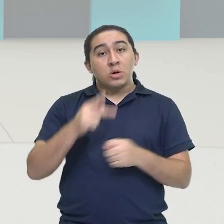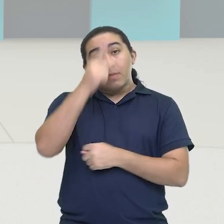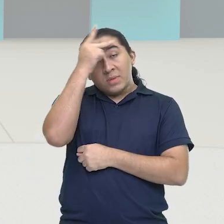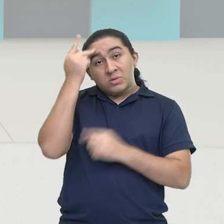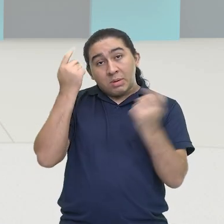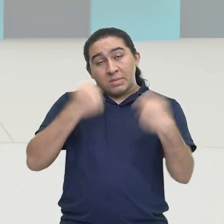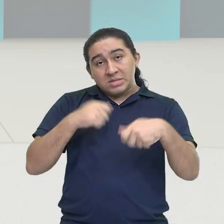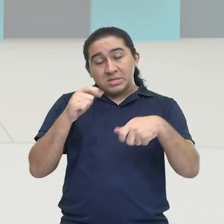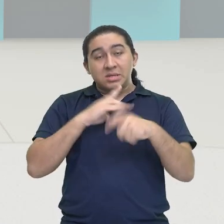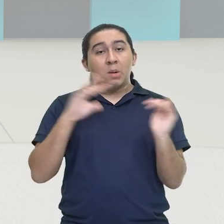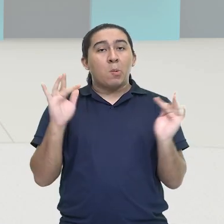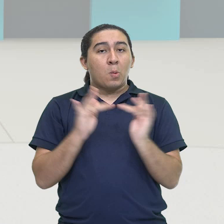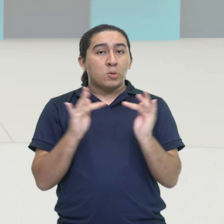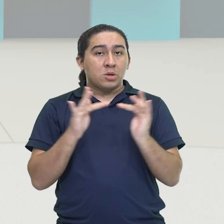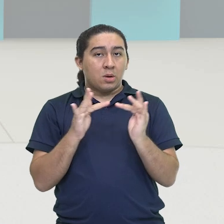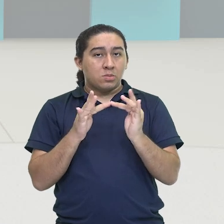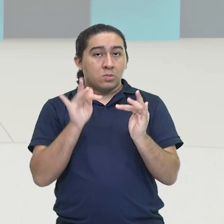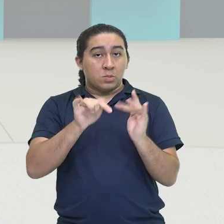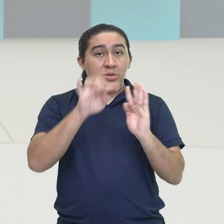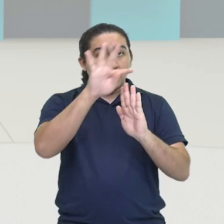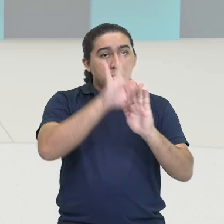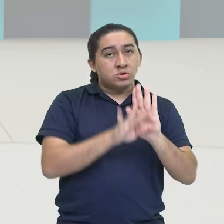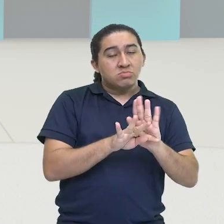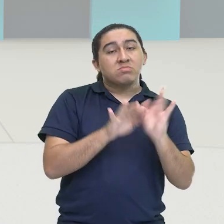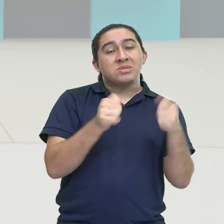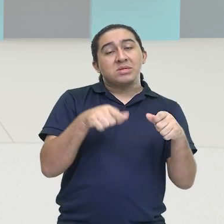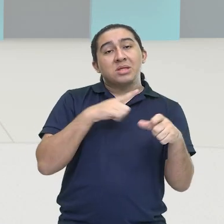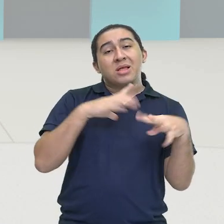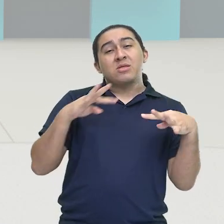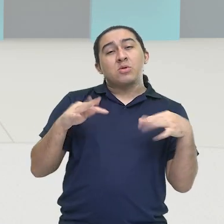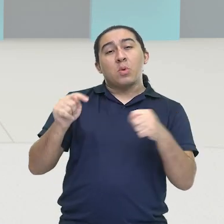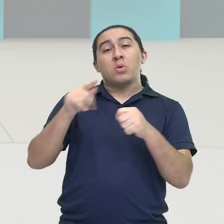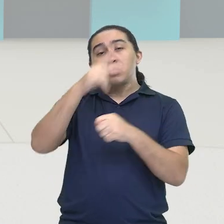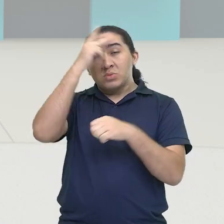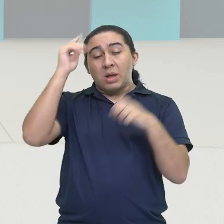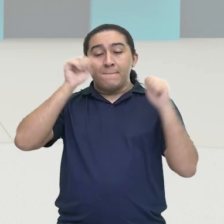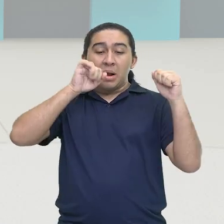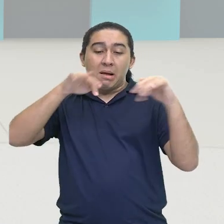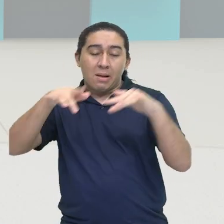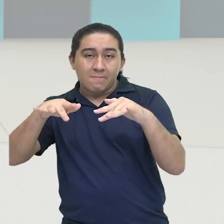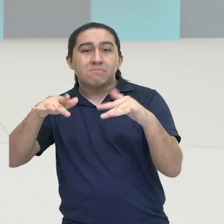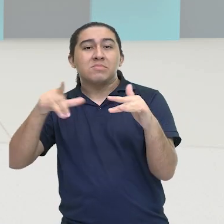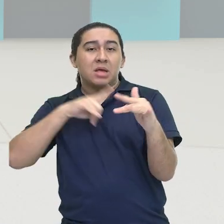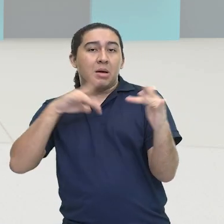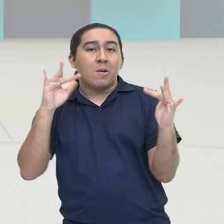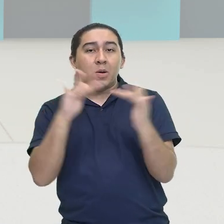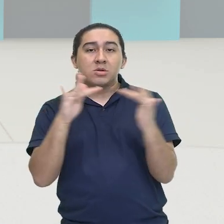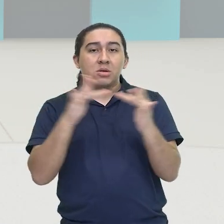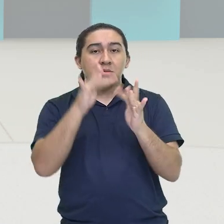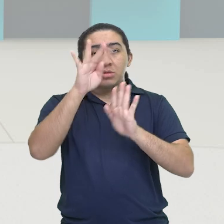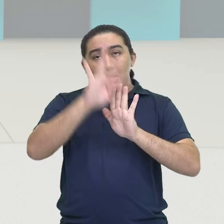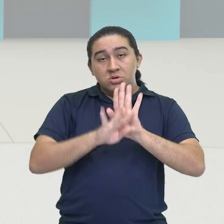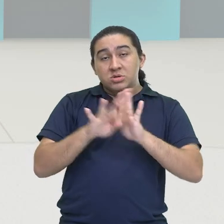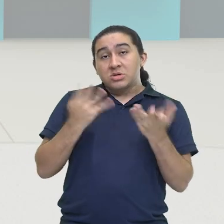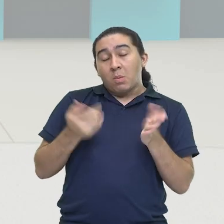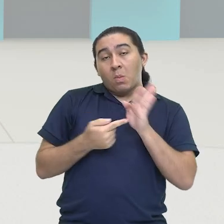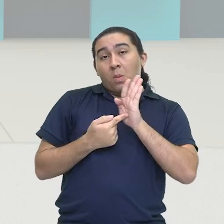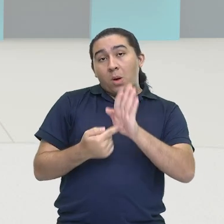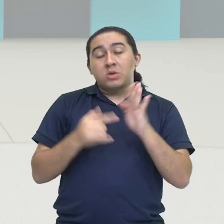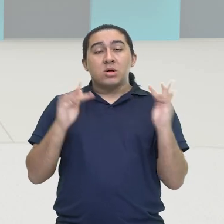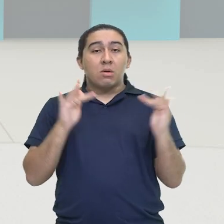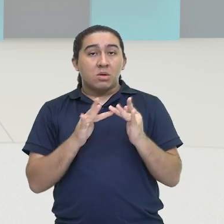esse texto, né? A notícia tem que chegar e ser compreendida. Então, apresentar